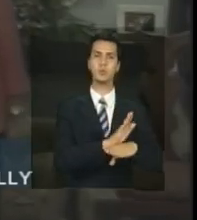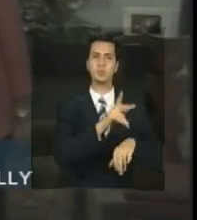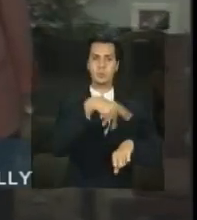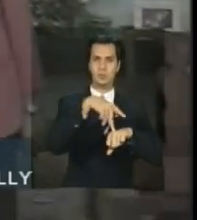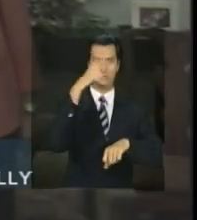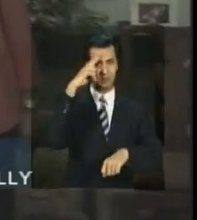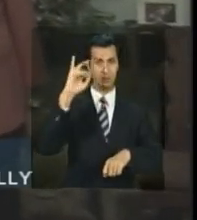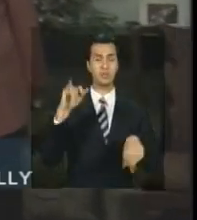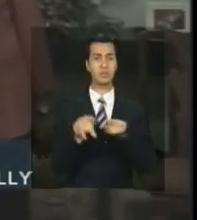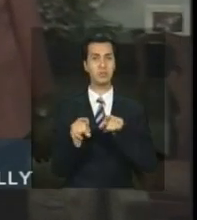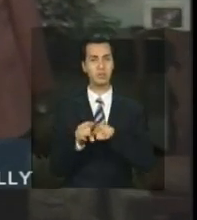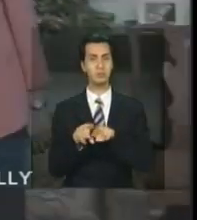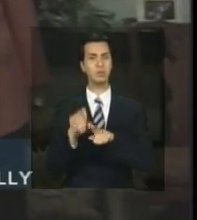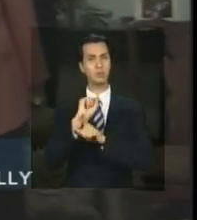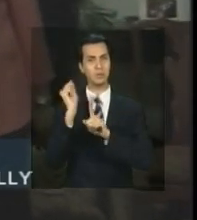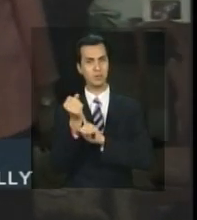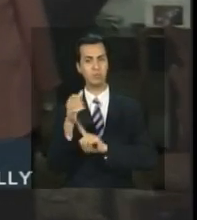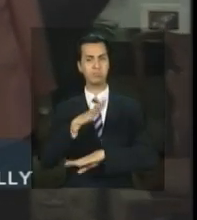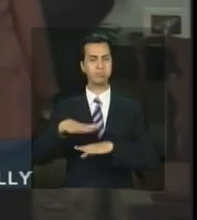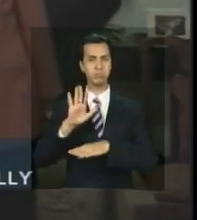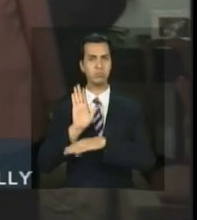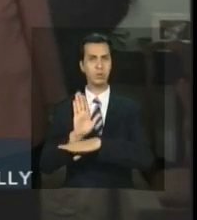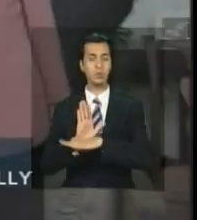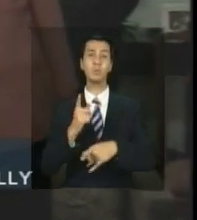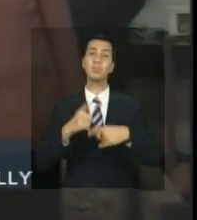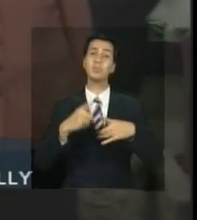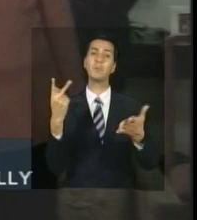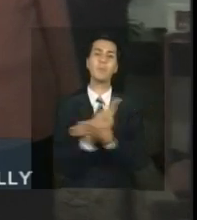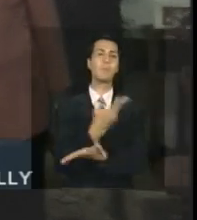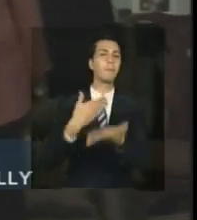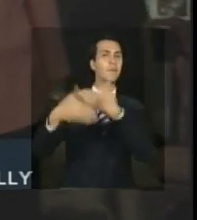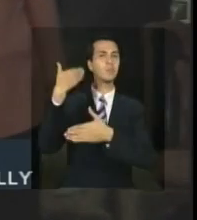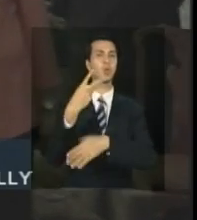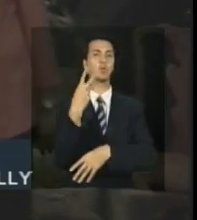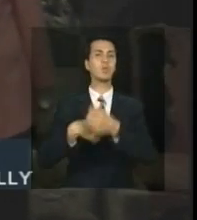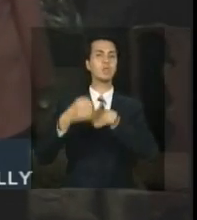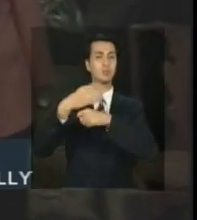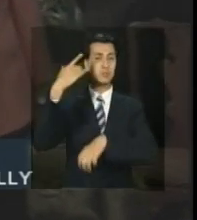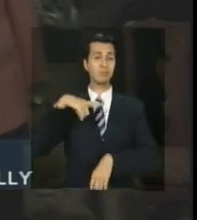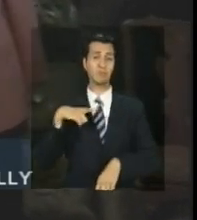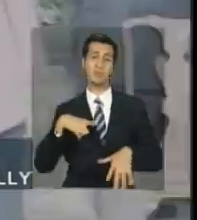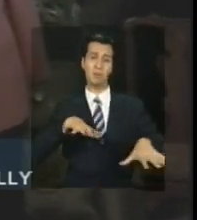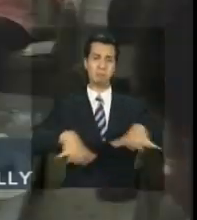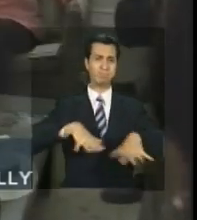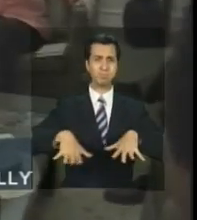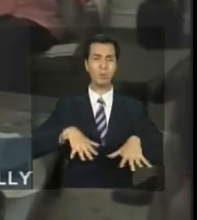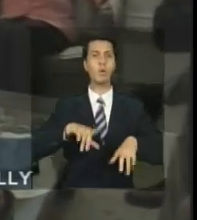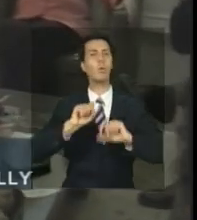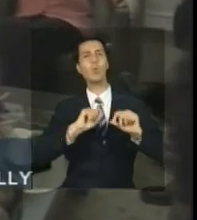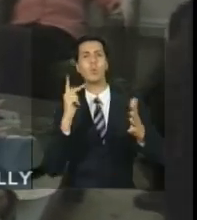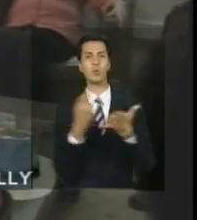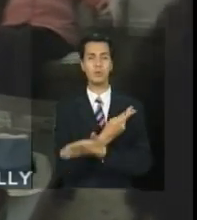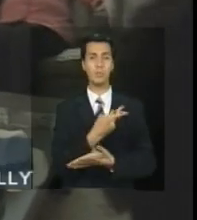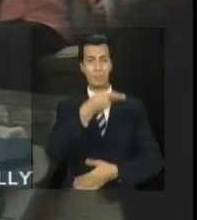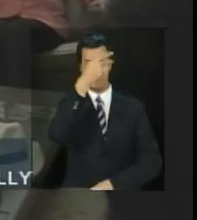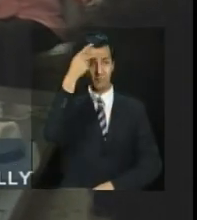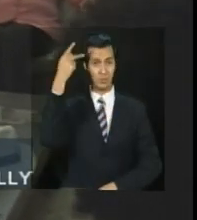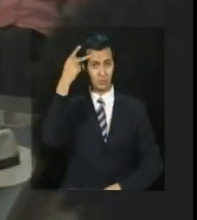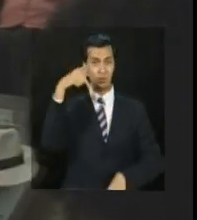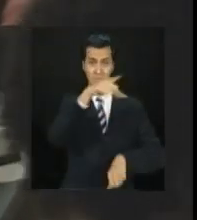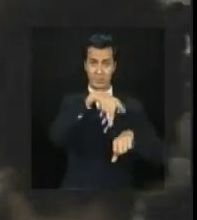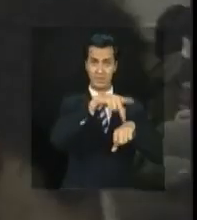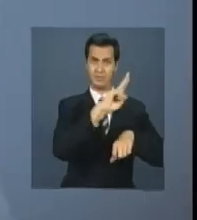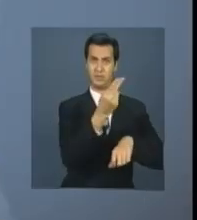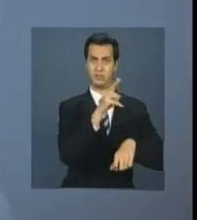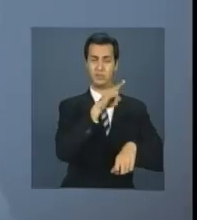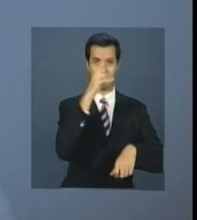Haiti, 2 anos depois de um terremoto que assolou o país. Em consequência disso, a onda de imigração de haitianos para o